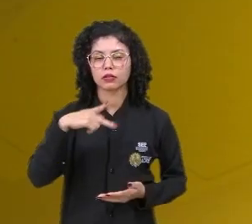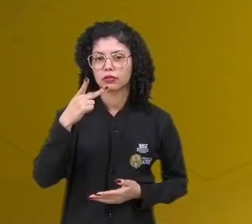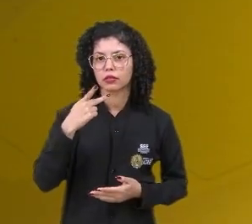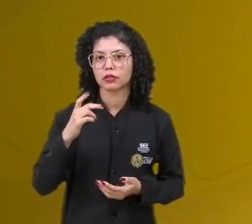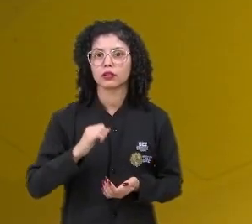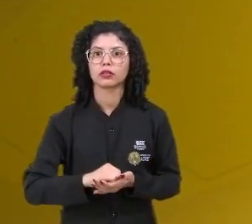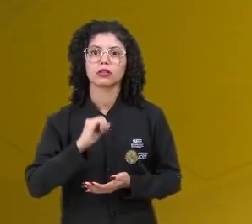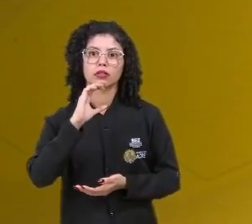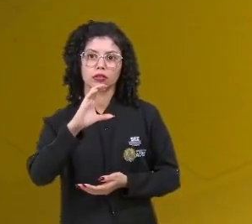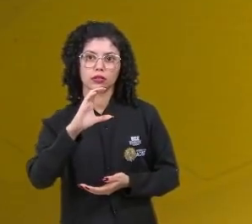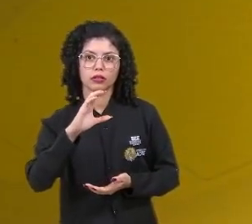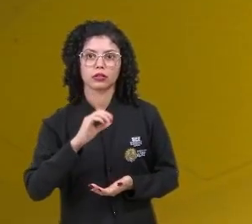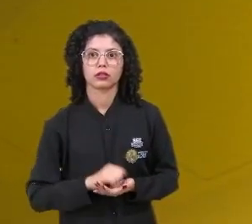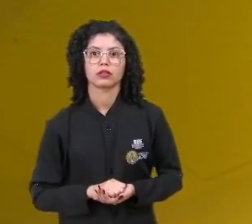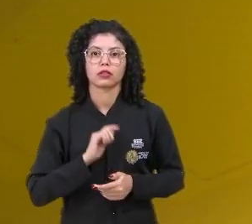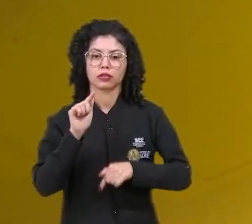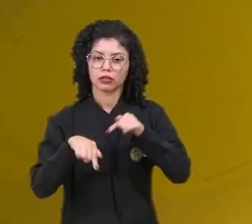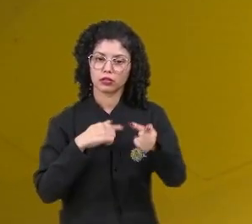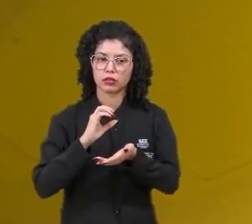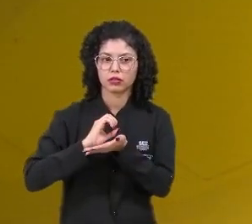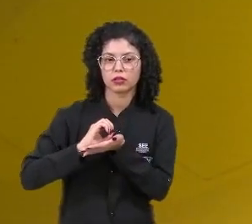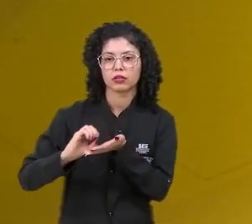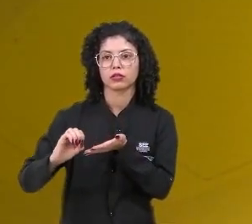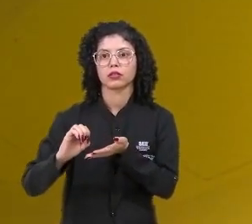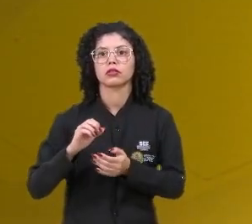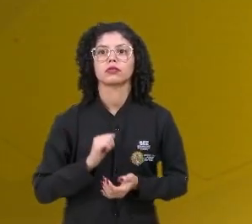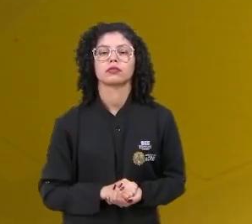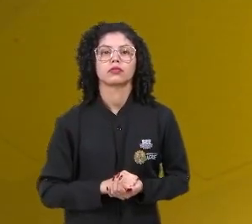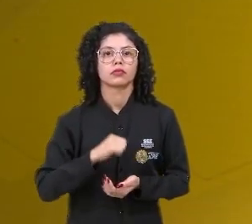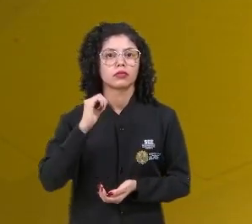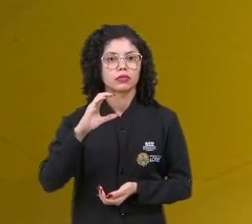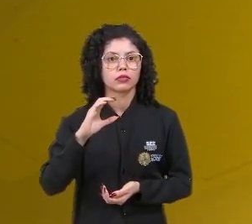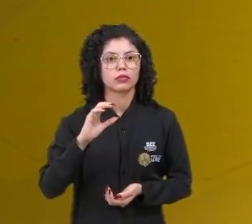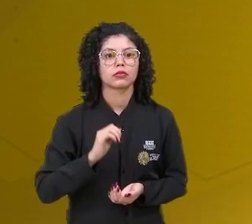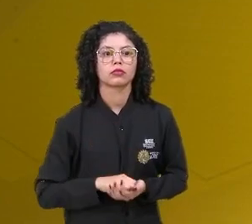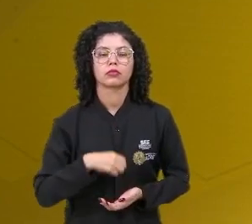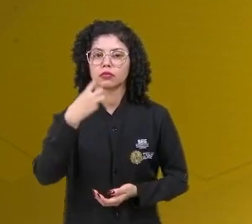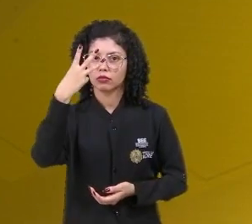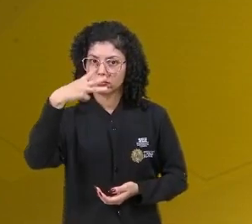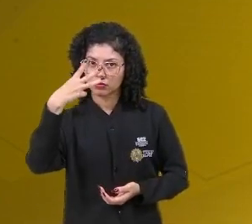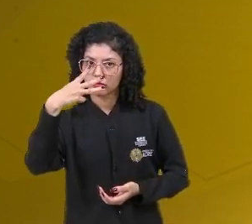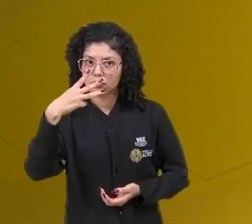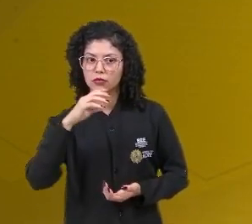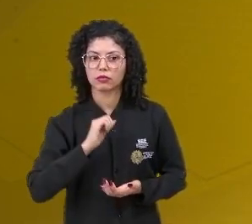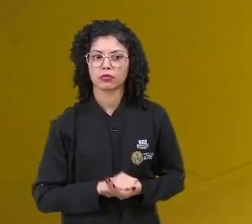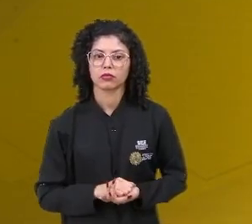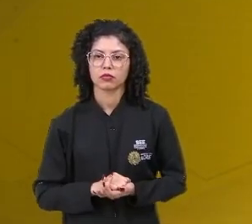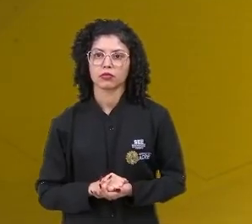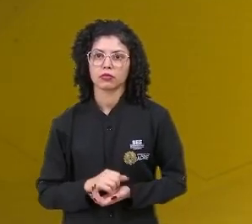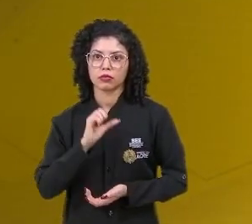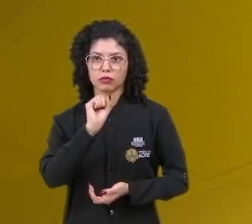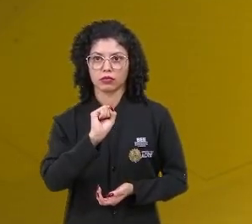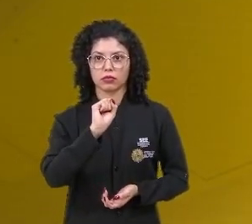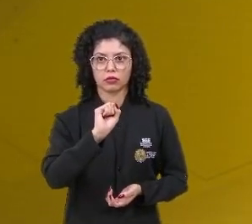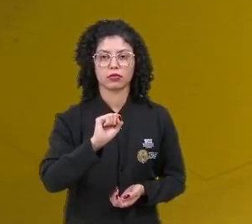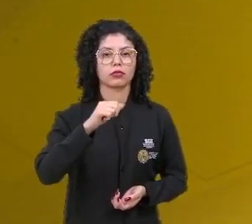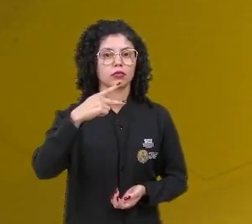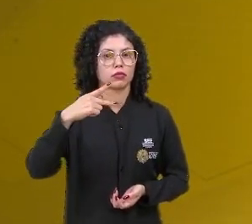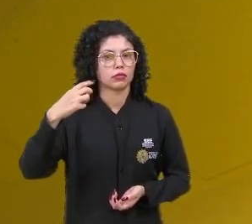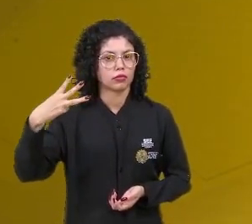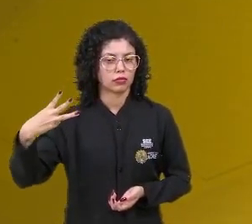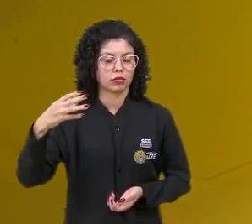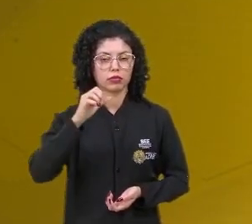em carbono, química orgânica, o carbono ele pode fazer 3 tipos de hibridização: